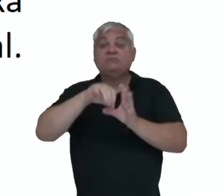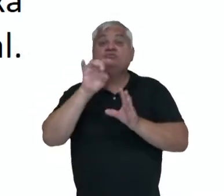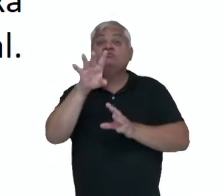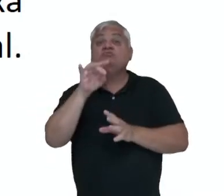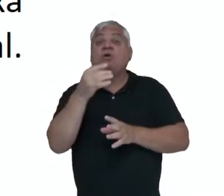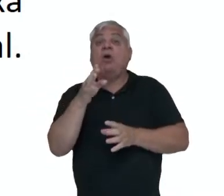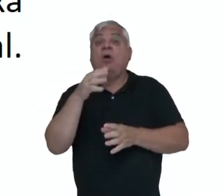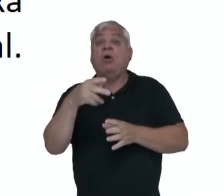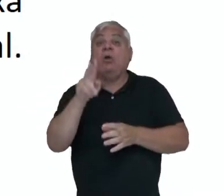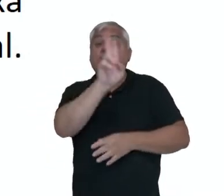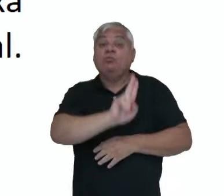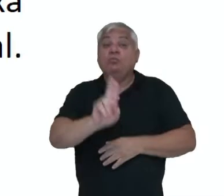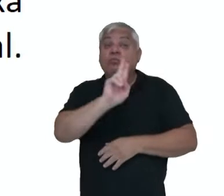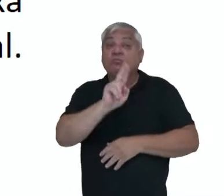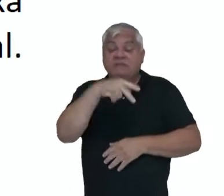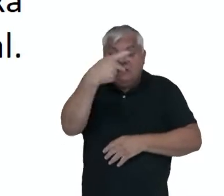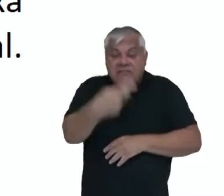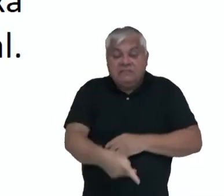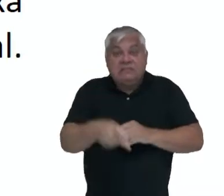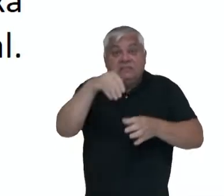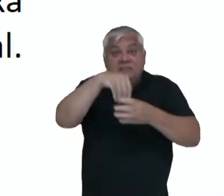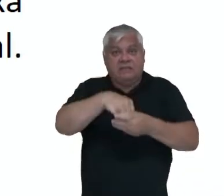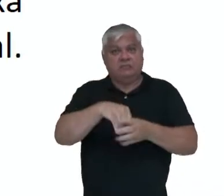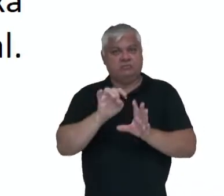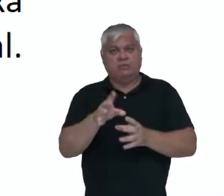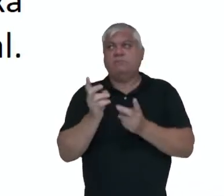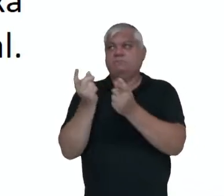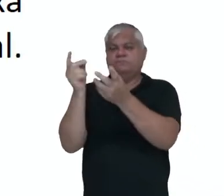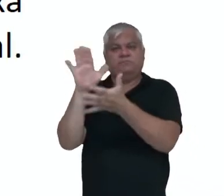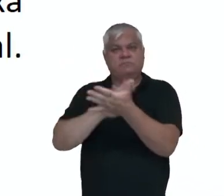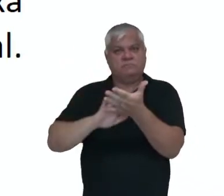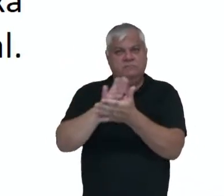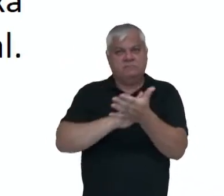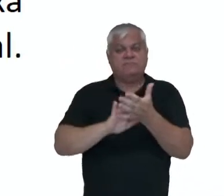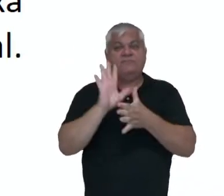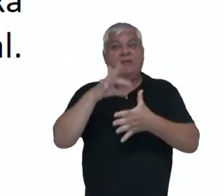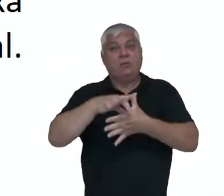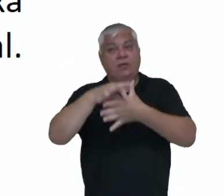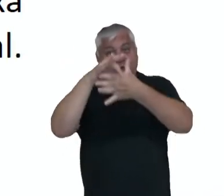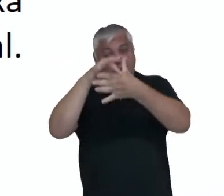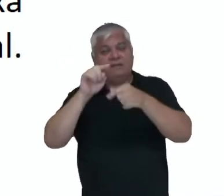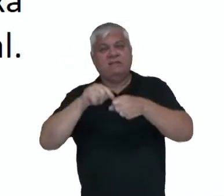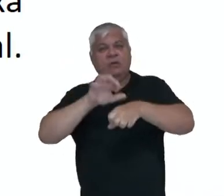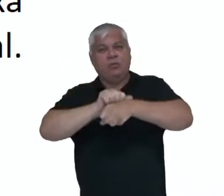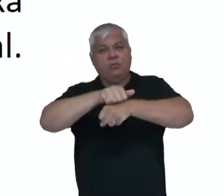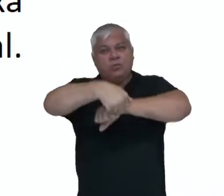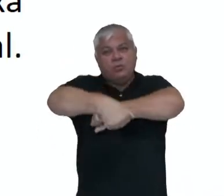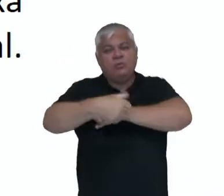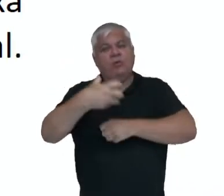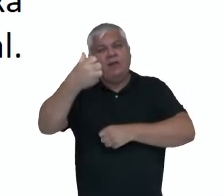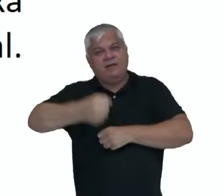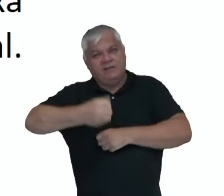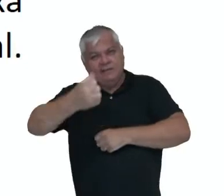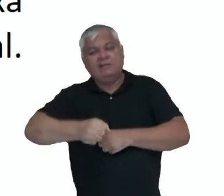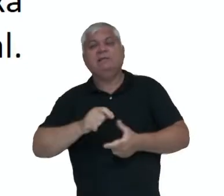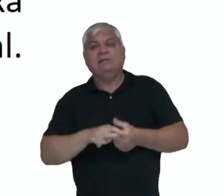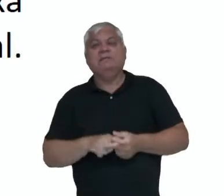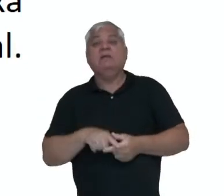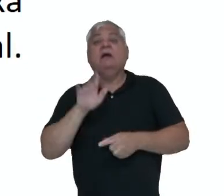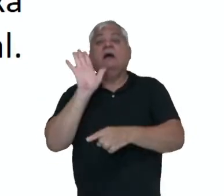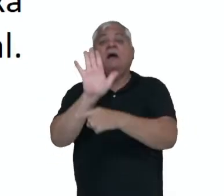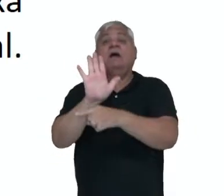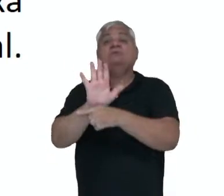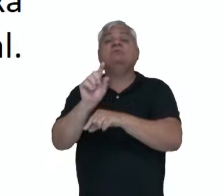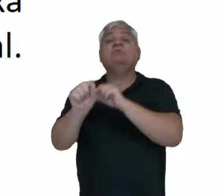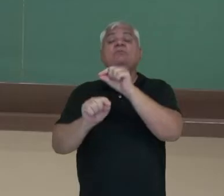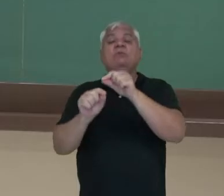exportação, mas principalmente para abastecer o mercado interno. O gado fornece a carne, o couro e o leite. O couro também, muito importante. Servia como força